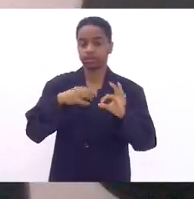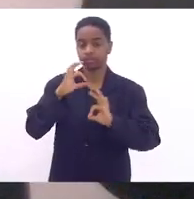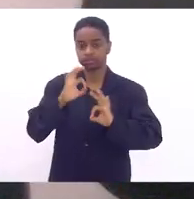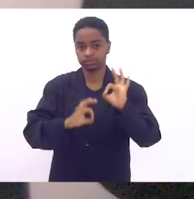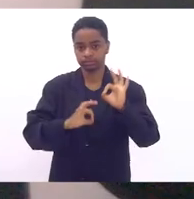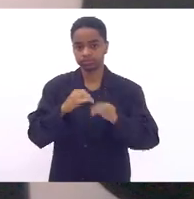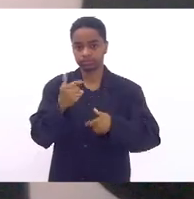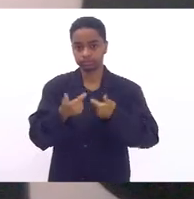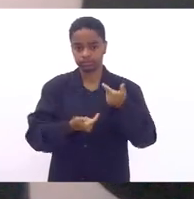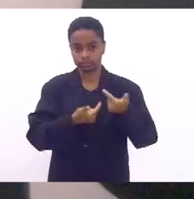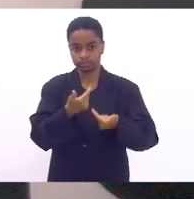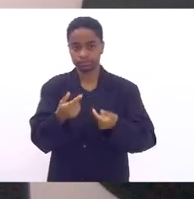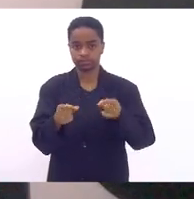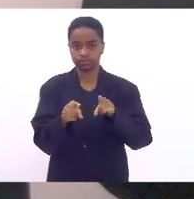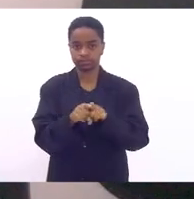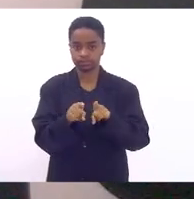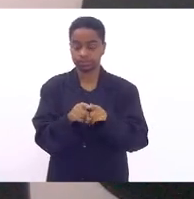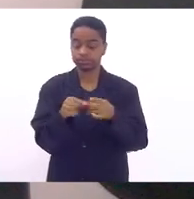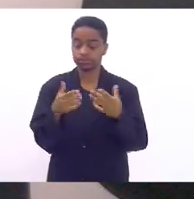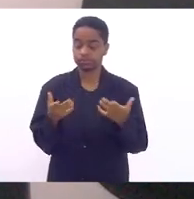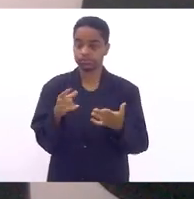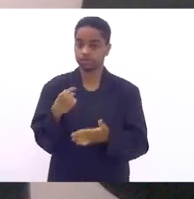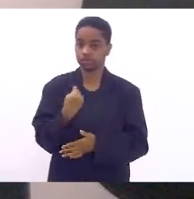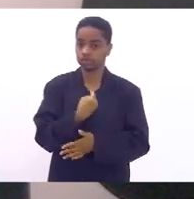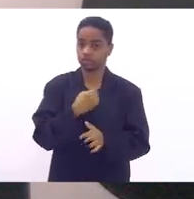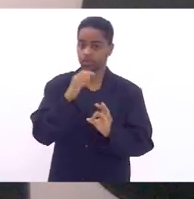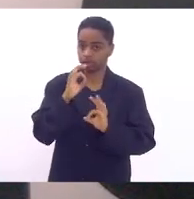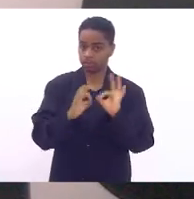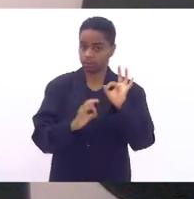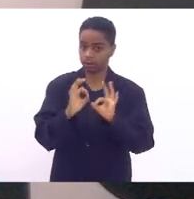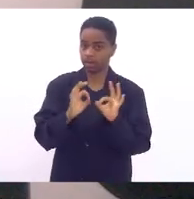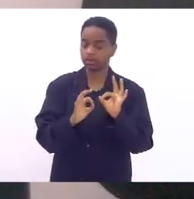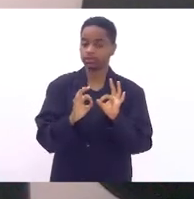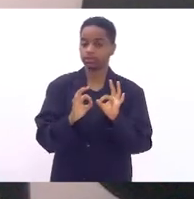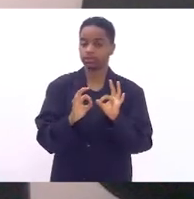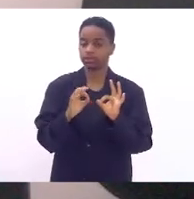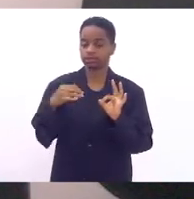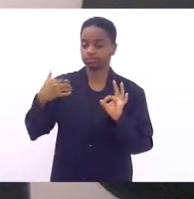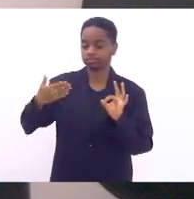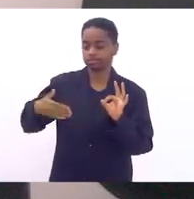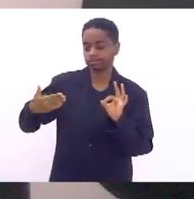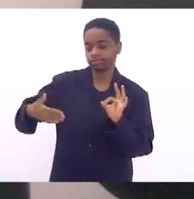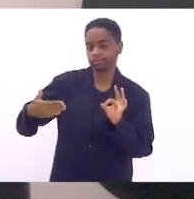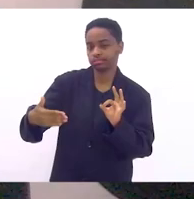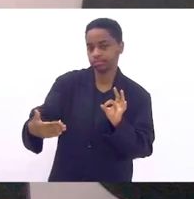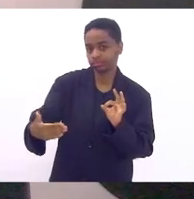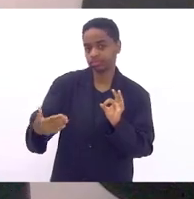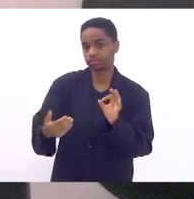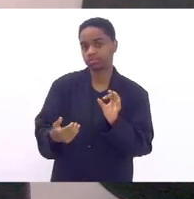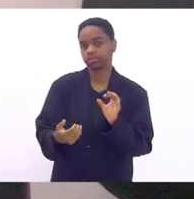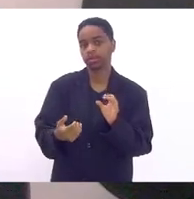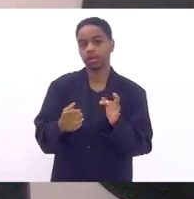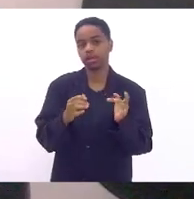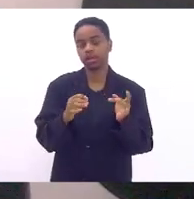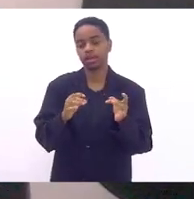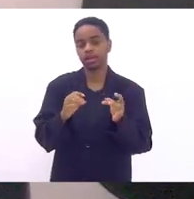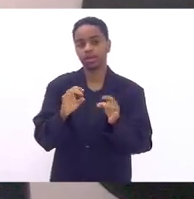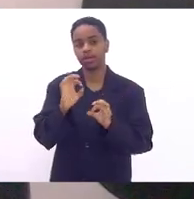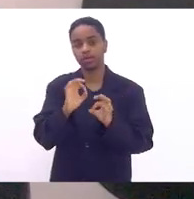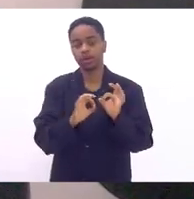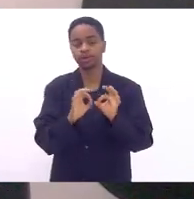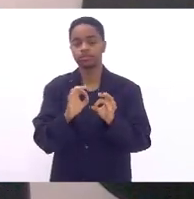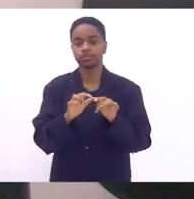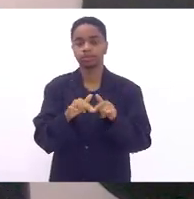de trabalho né E esse plano ele vai sendo construído ao longo eh dessas reuniões e das suas